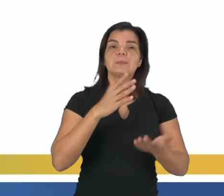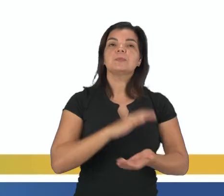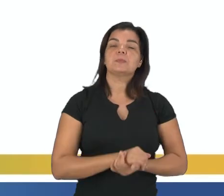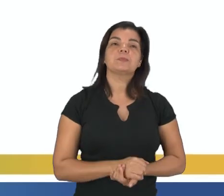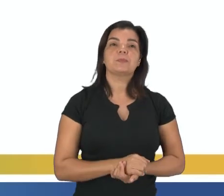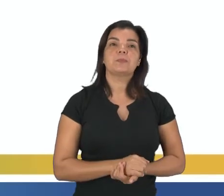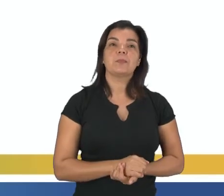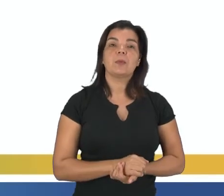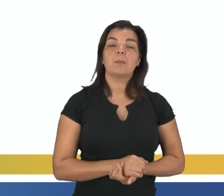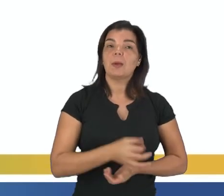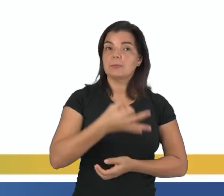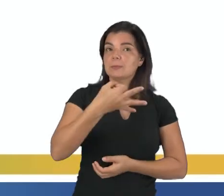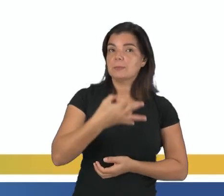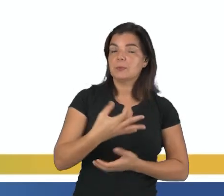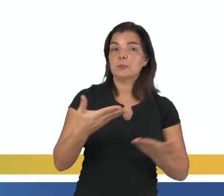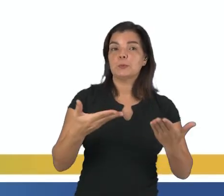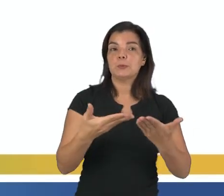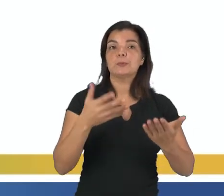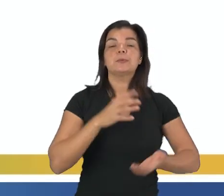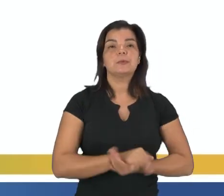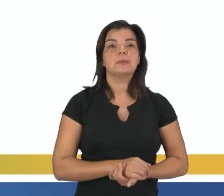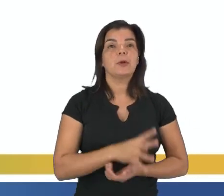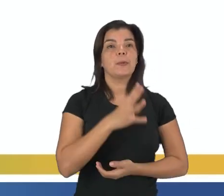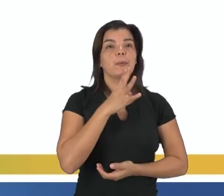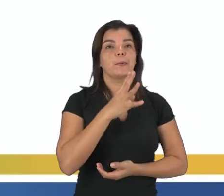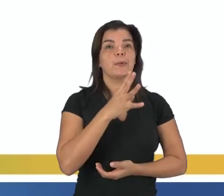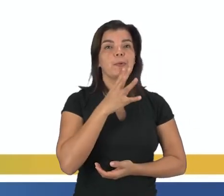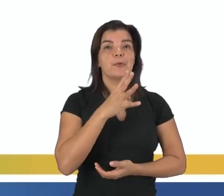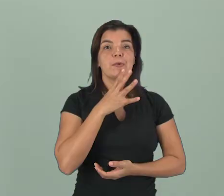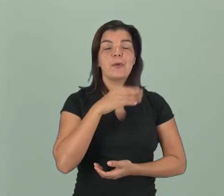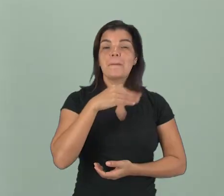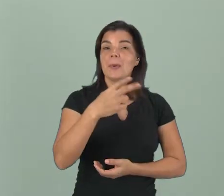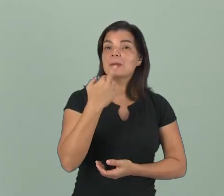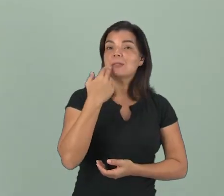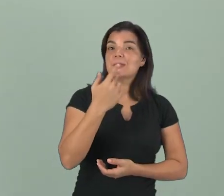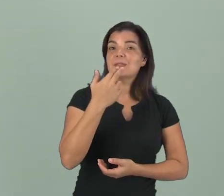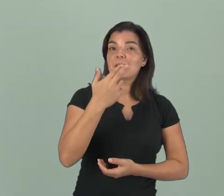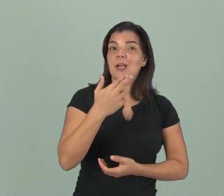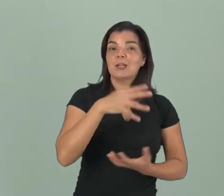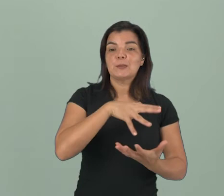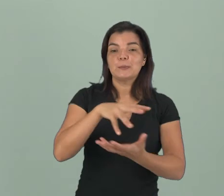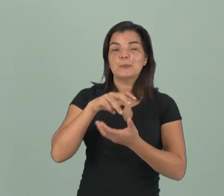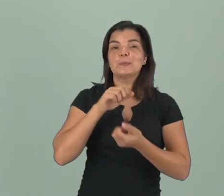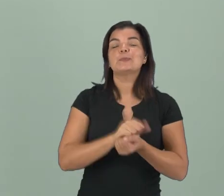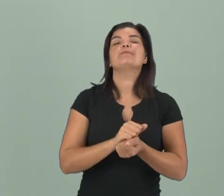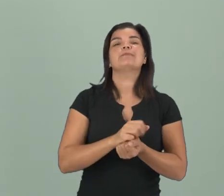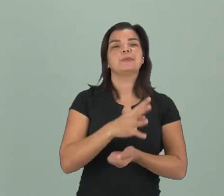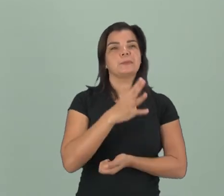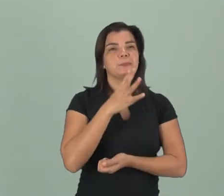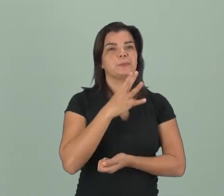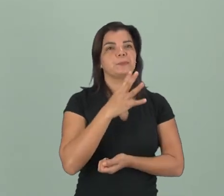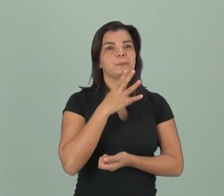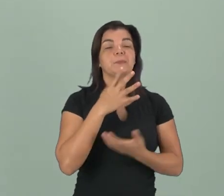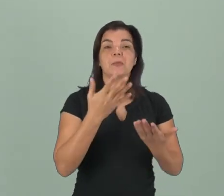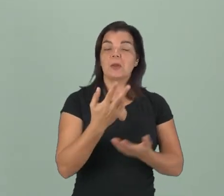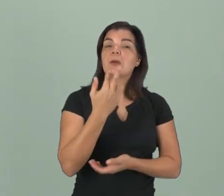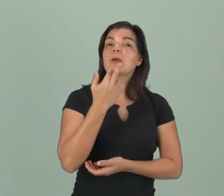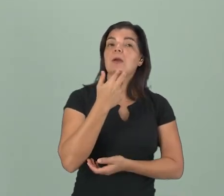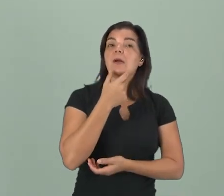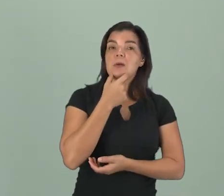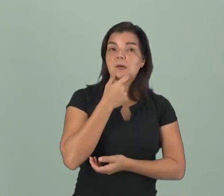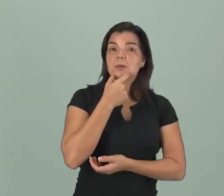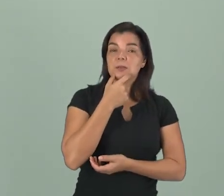mais né acirrado E hoje é conhecido como idioma mais falado do mundo mais conhecido o mundo é uma